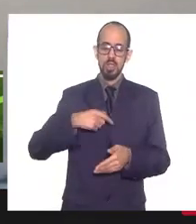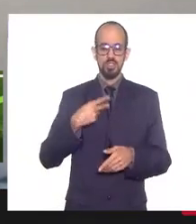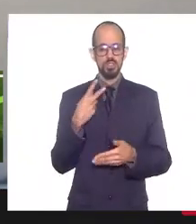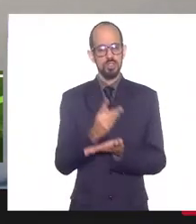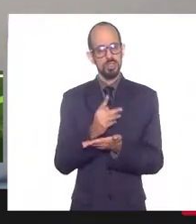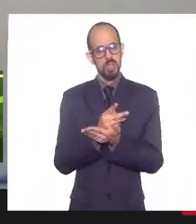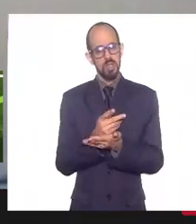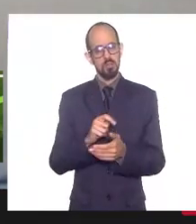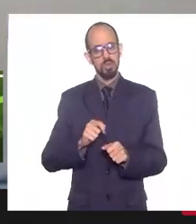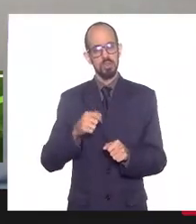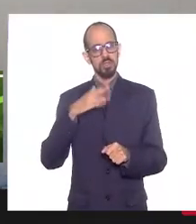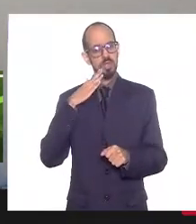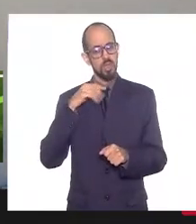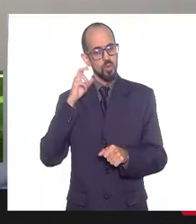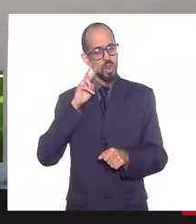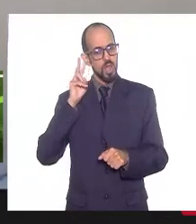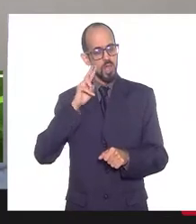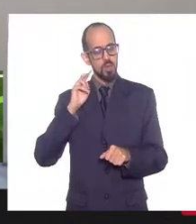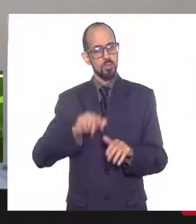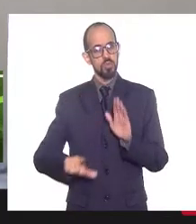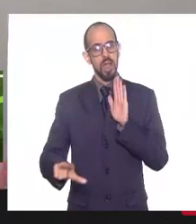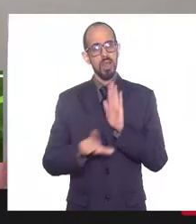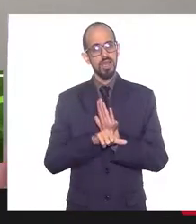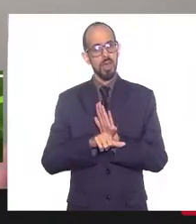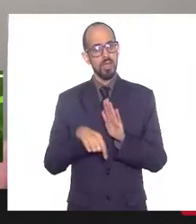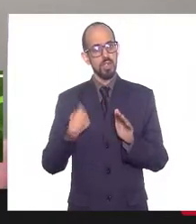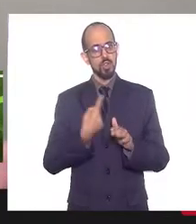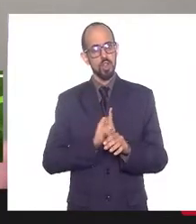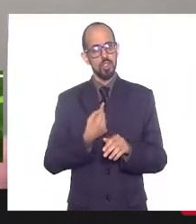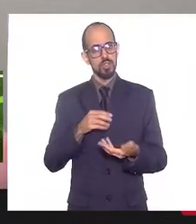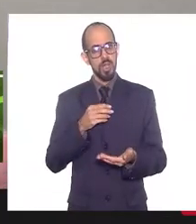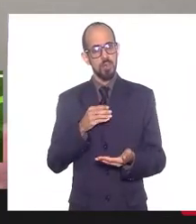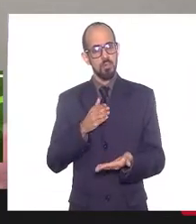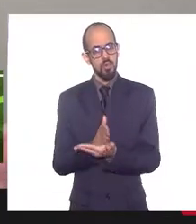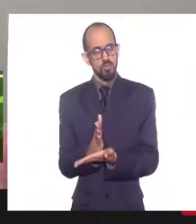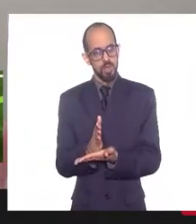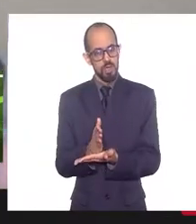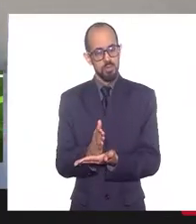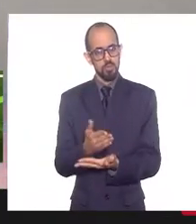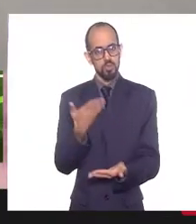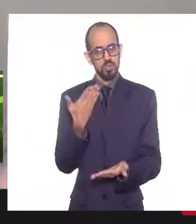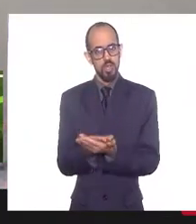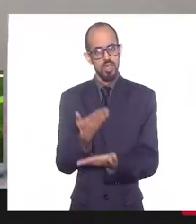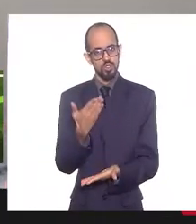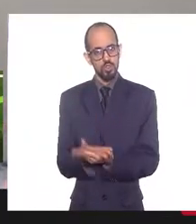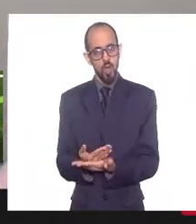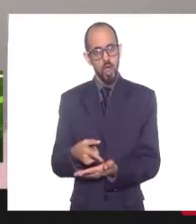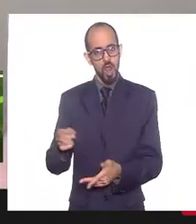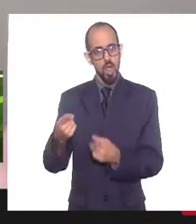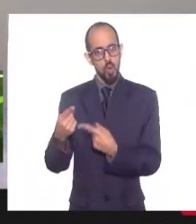aqui, é de enfrentamento à intolerância religiosa no contexto escolar, mãe Margarete,